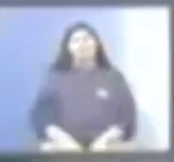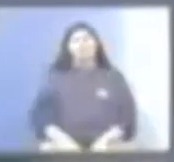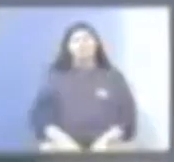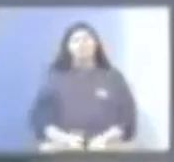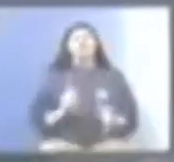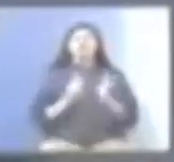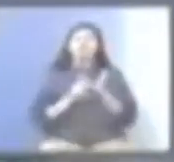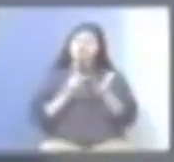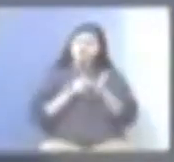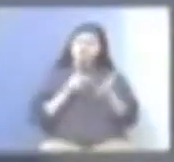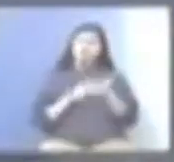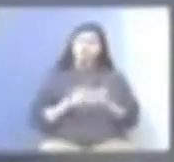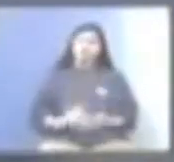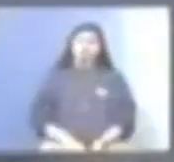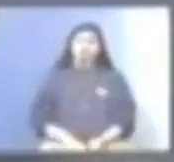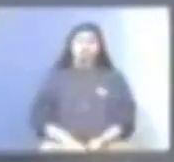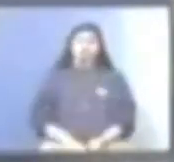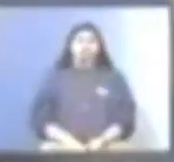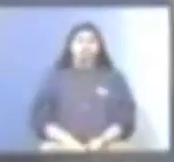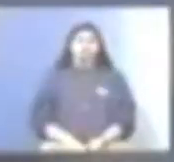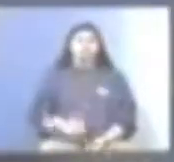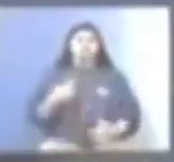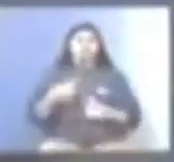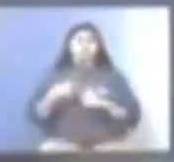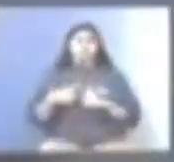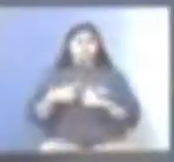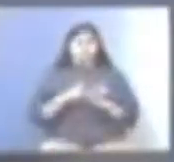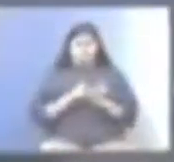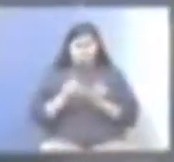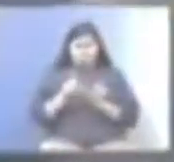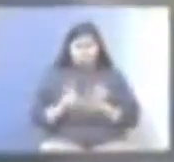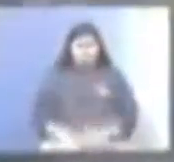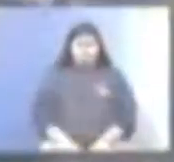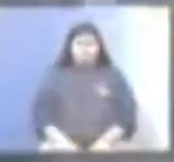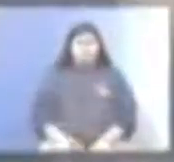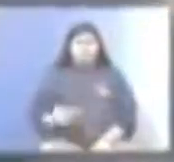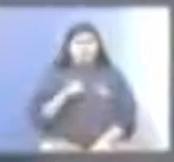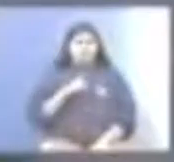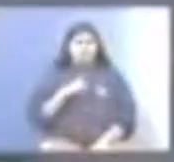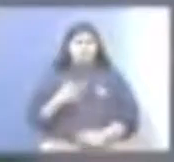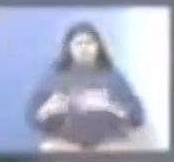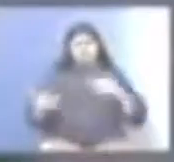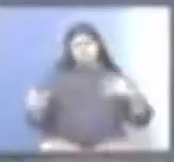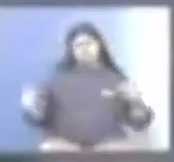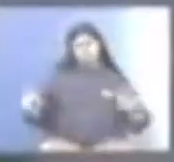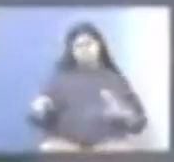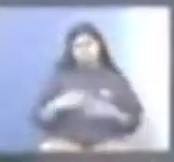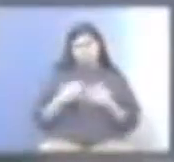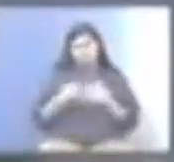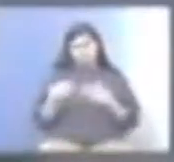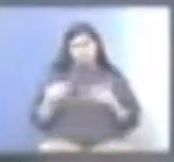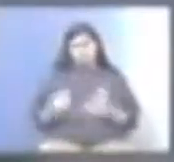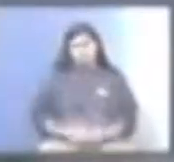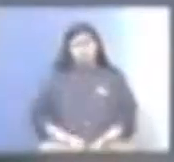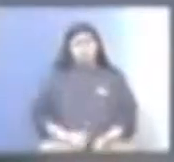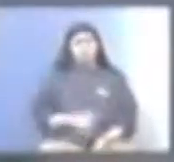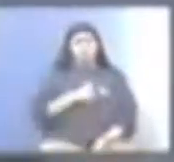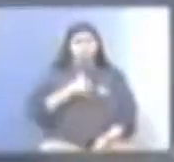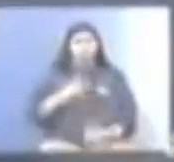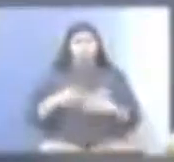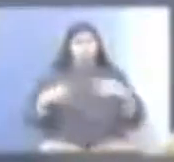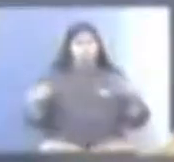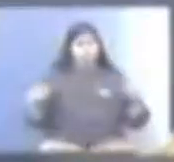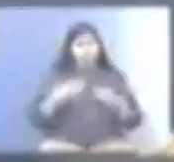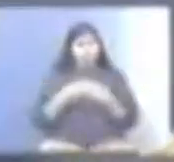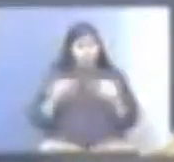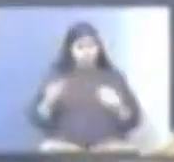é verdade. Porque o encardido, ele tem algumas ferramentas na mão dele. Uma das ferramentas